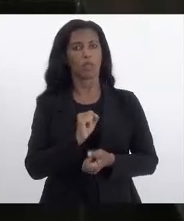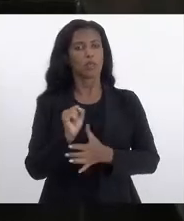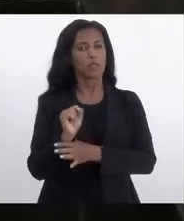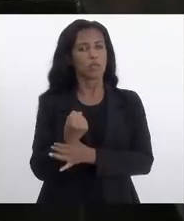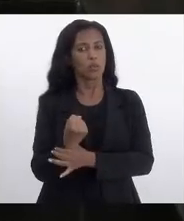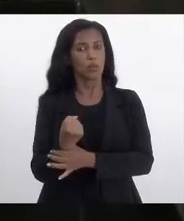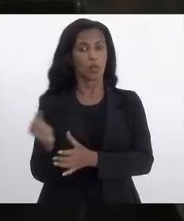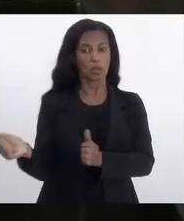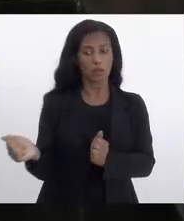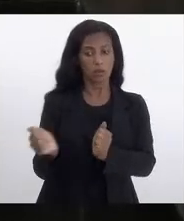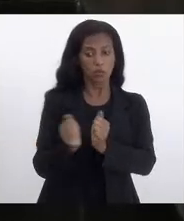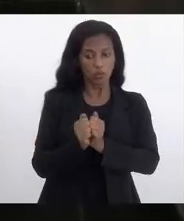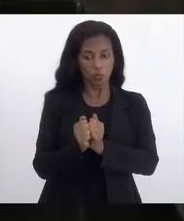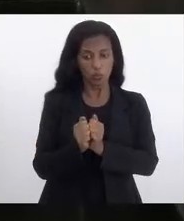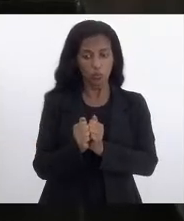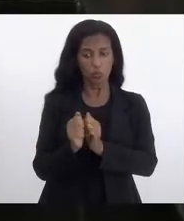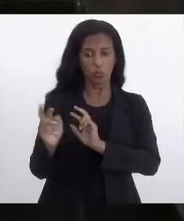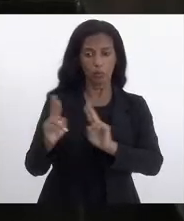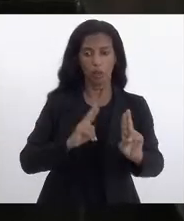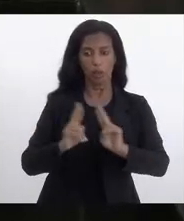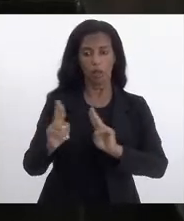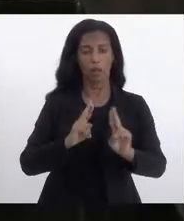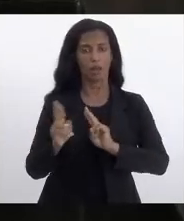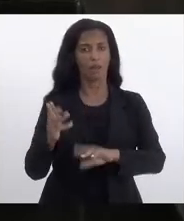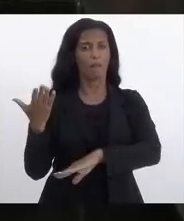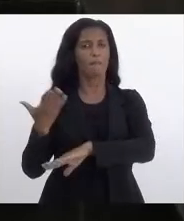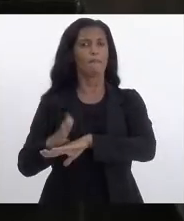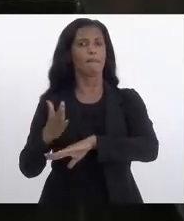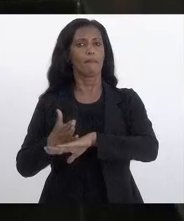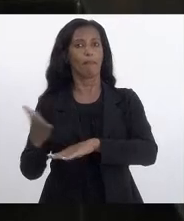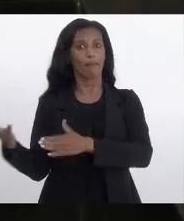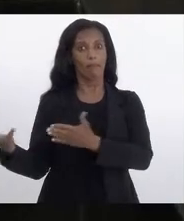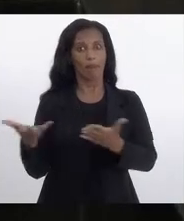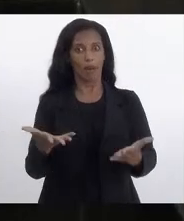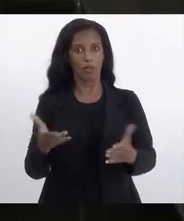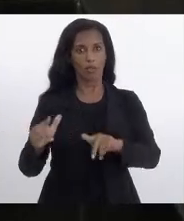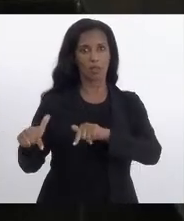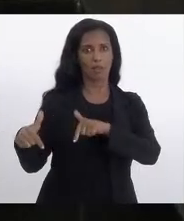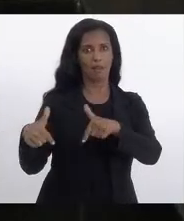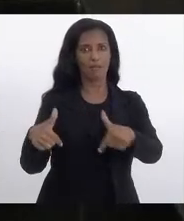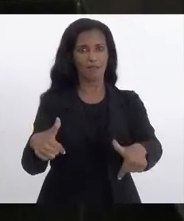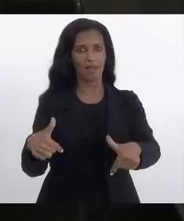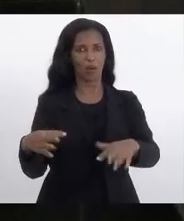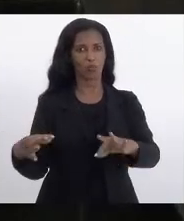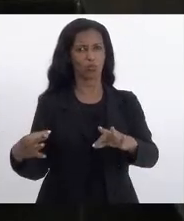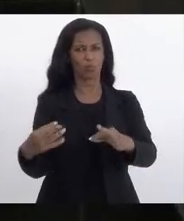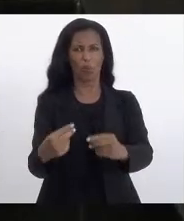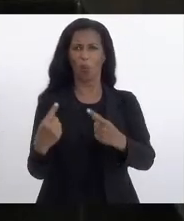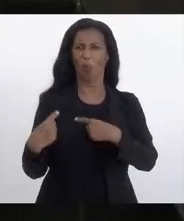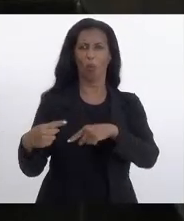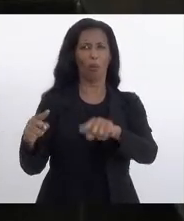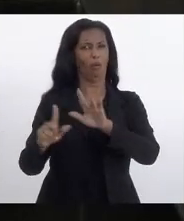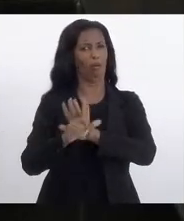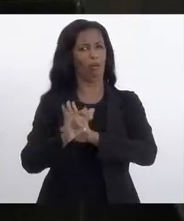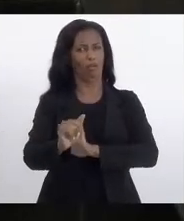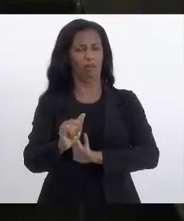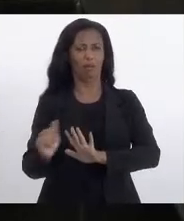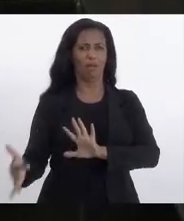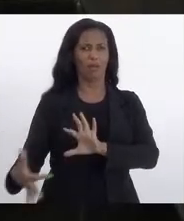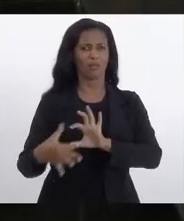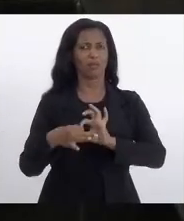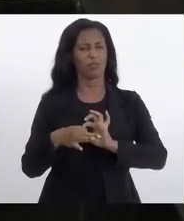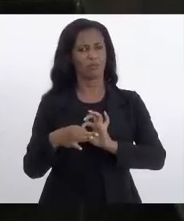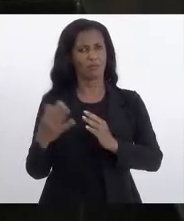implicados numa relação, em práticas, melhor dizendo, totalmente ao arrepio da lei, e associadas